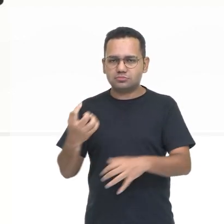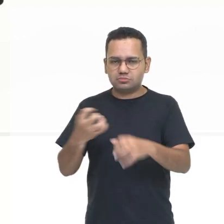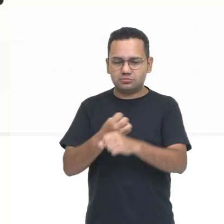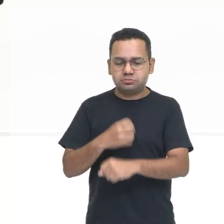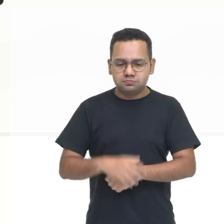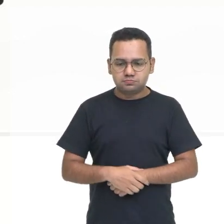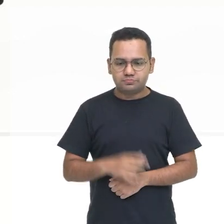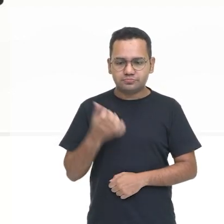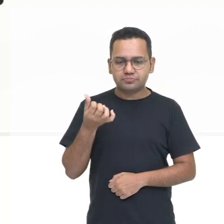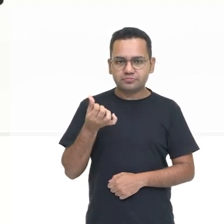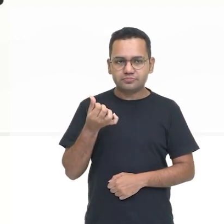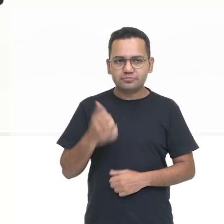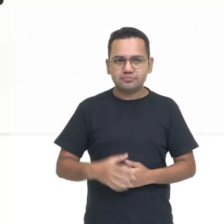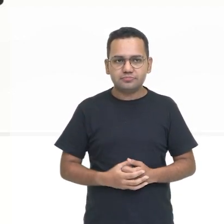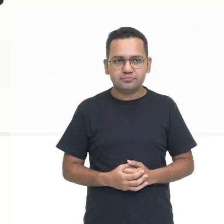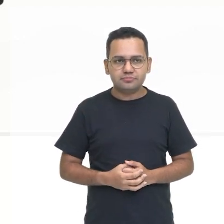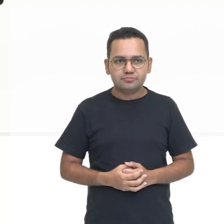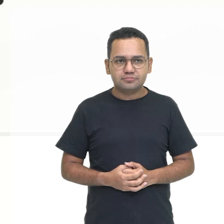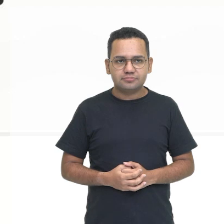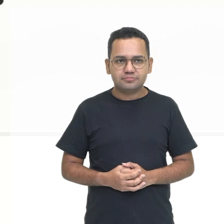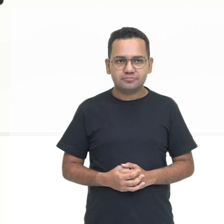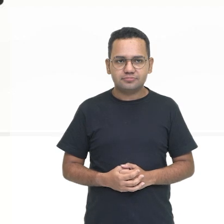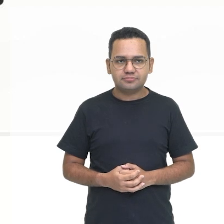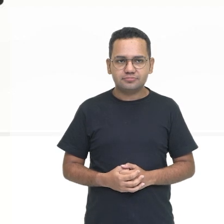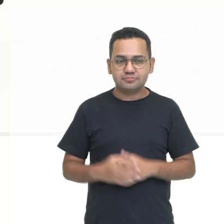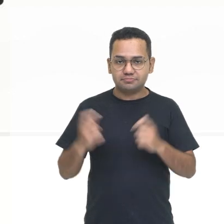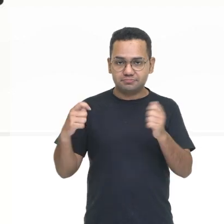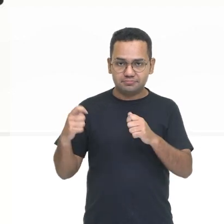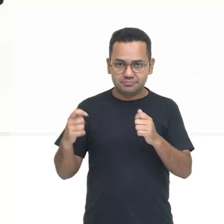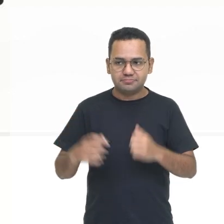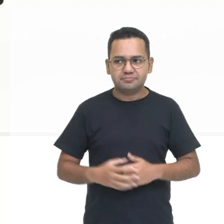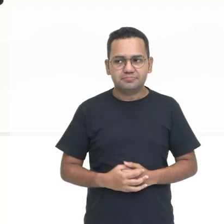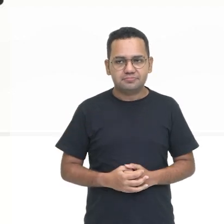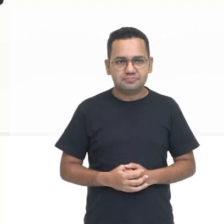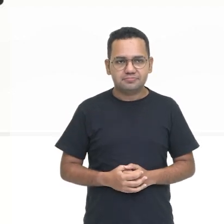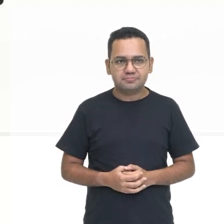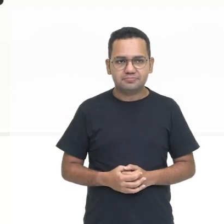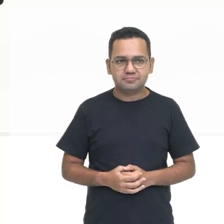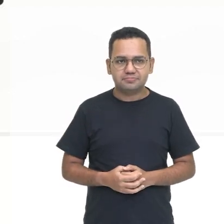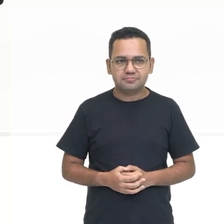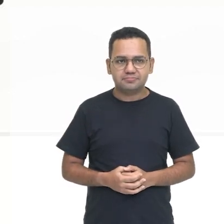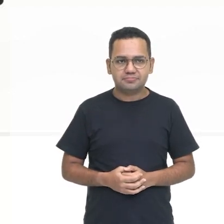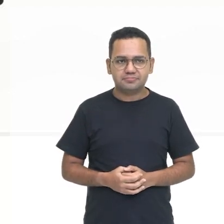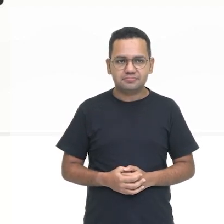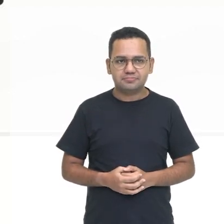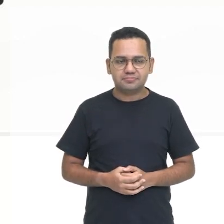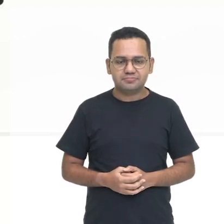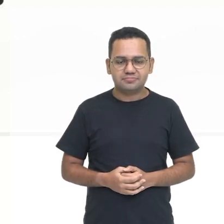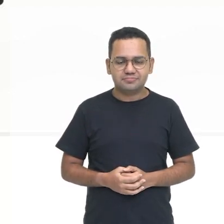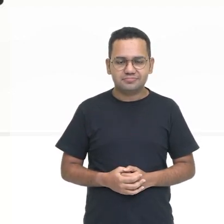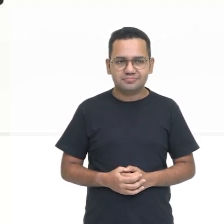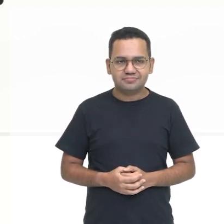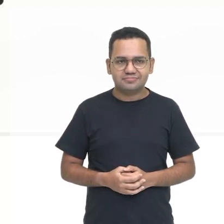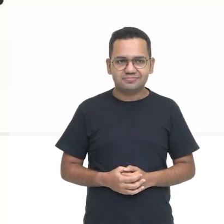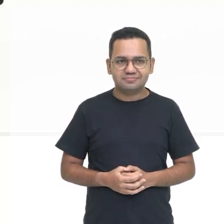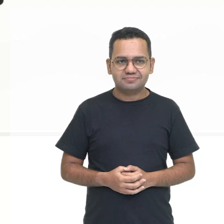seja, 6 possibilidades, né, que nós podemos aí formar